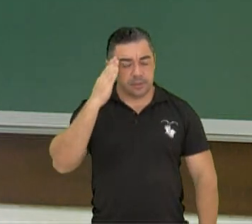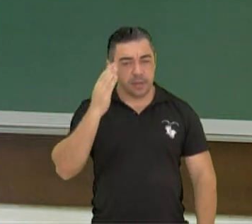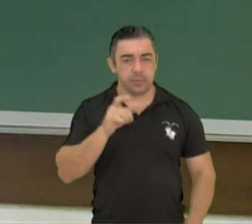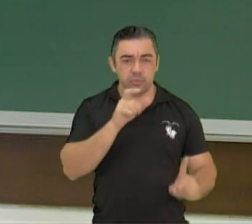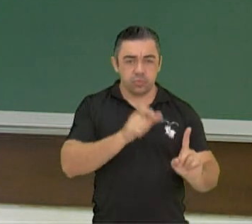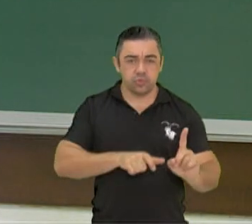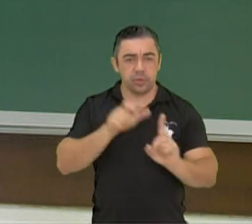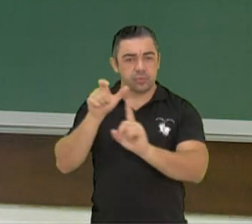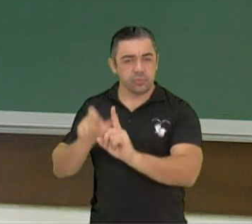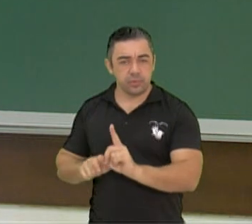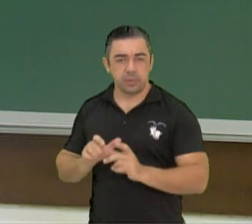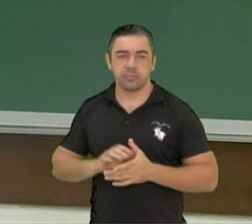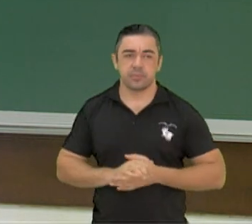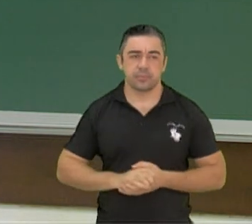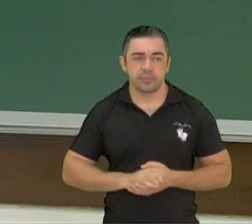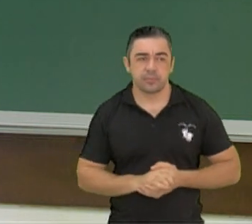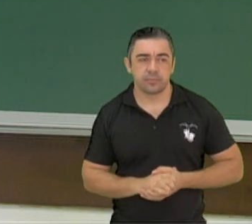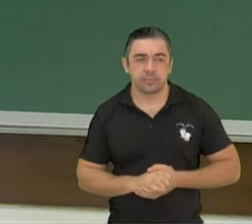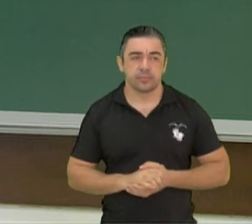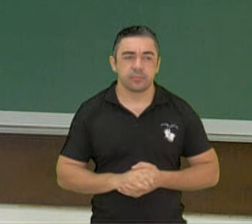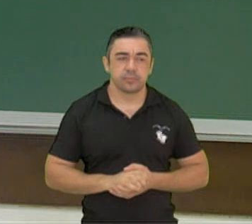vocês.